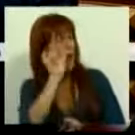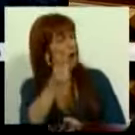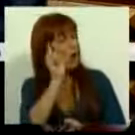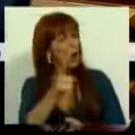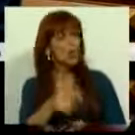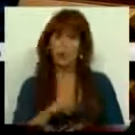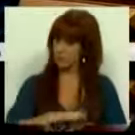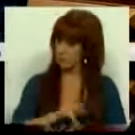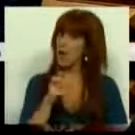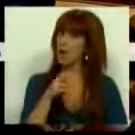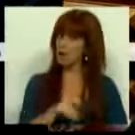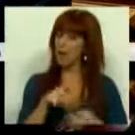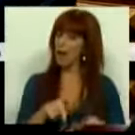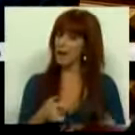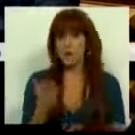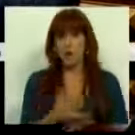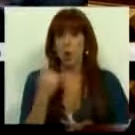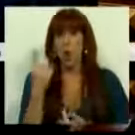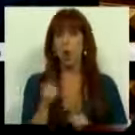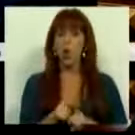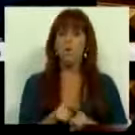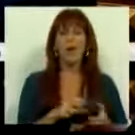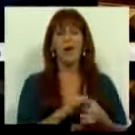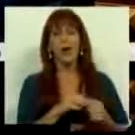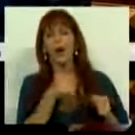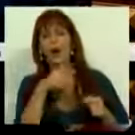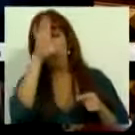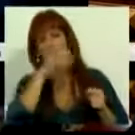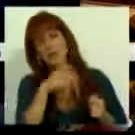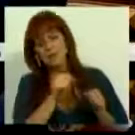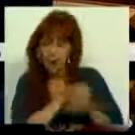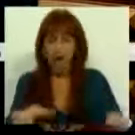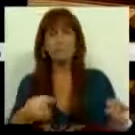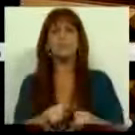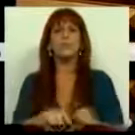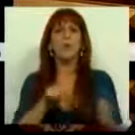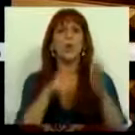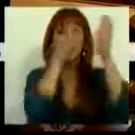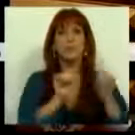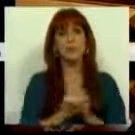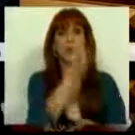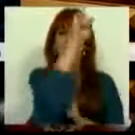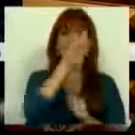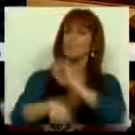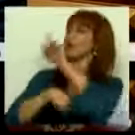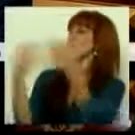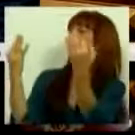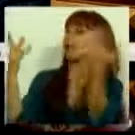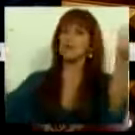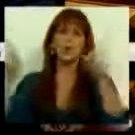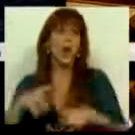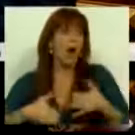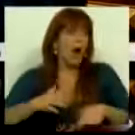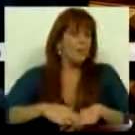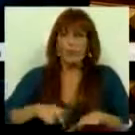Governo e da administração da RTP, que é aqui apenas uma correia de transmissão do Governo, em relação ao Centro de Produção do Norte. Depois, claro,